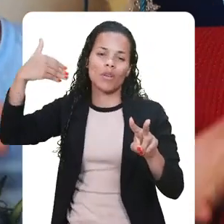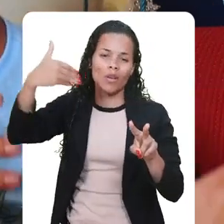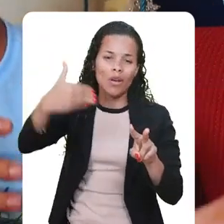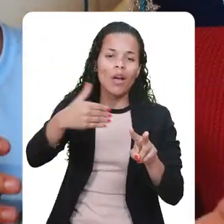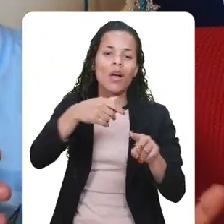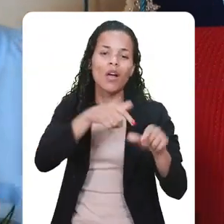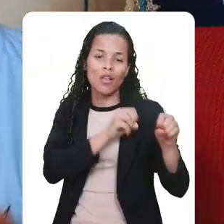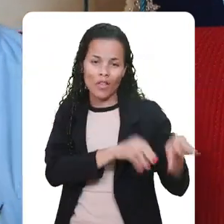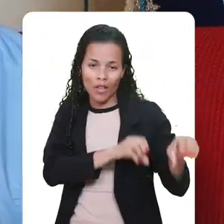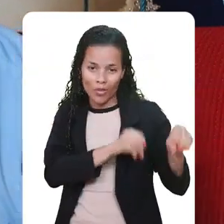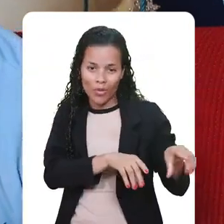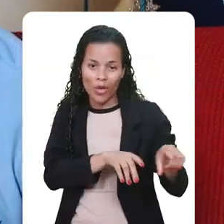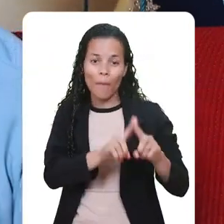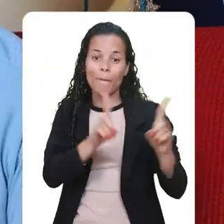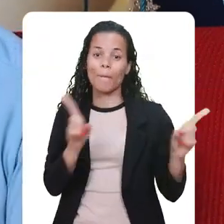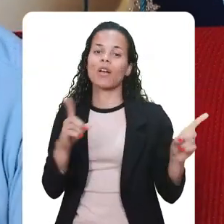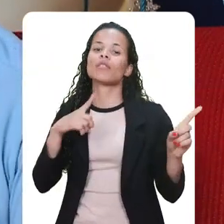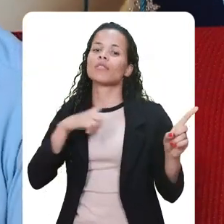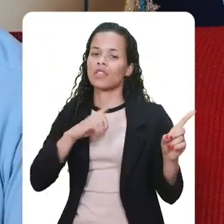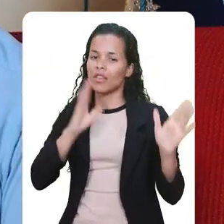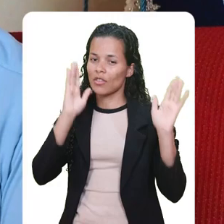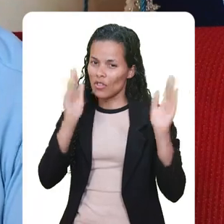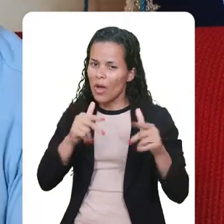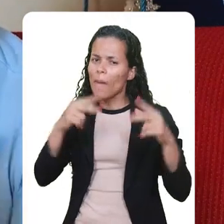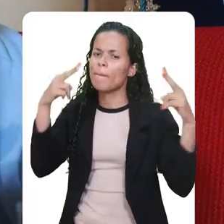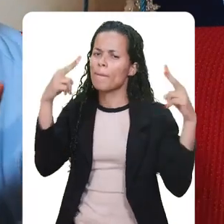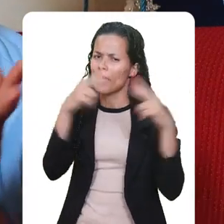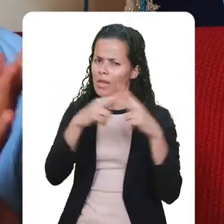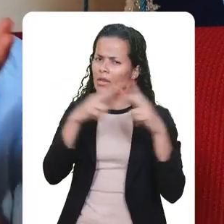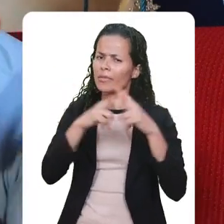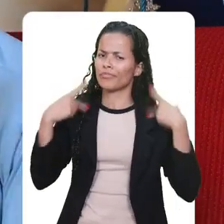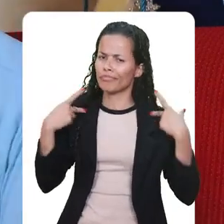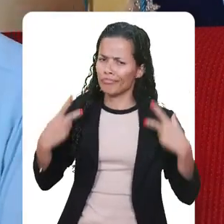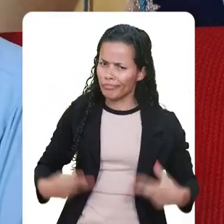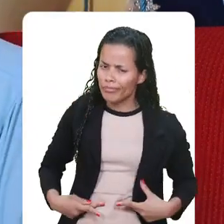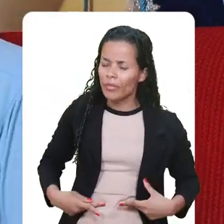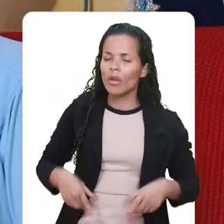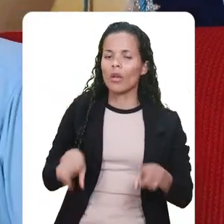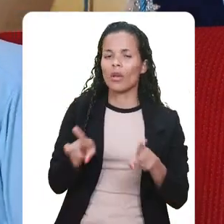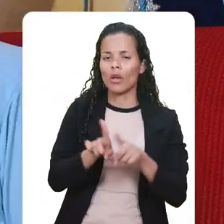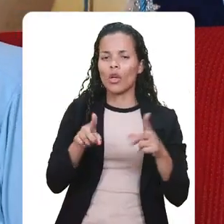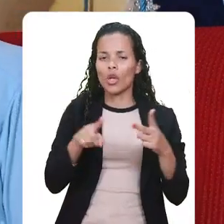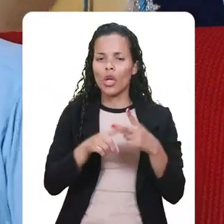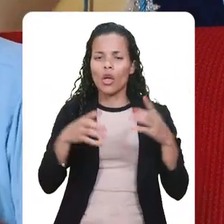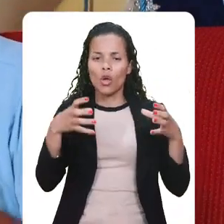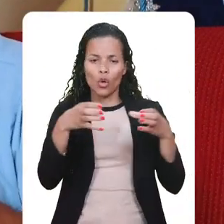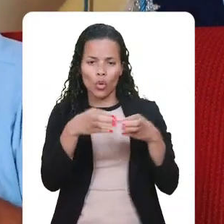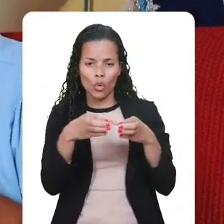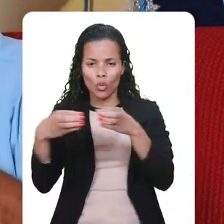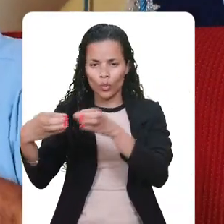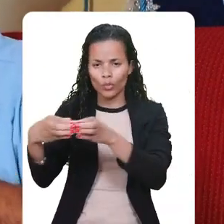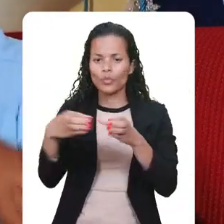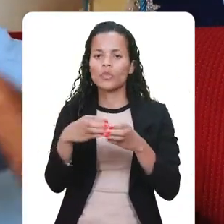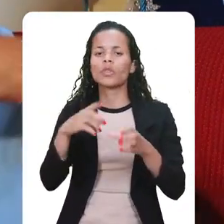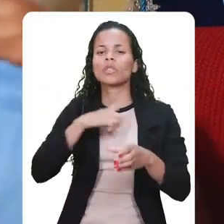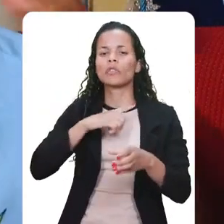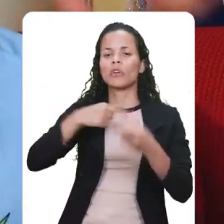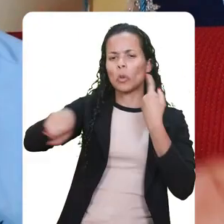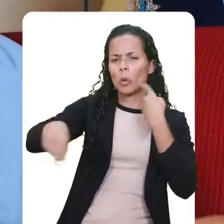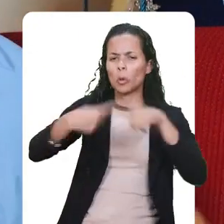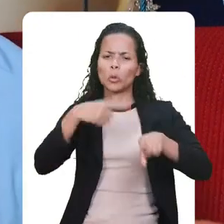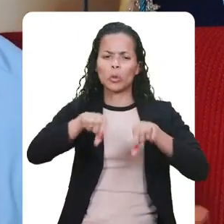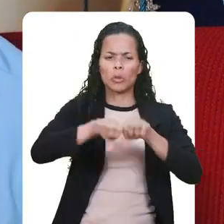da educação, mas tinha sim, já teve brigas físicas, já teve grupos que tiveram seus